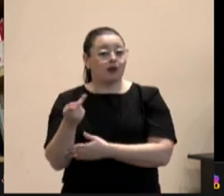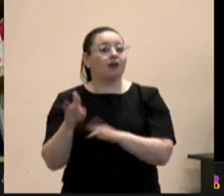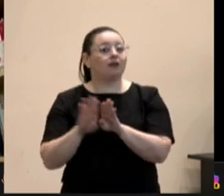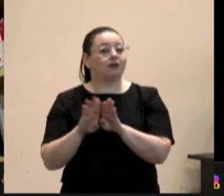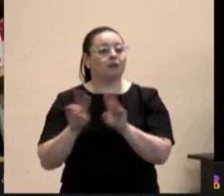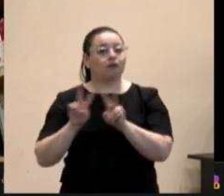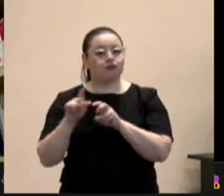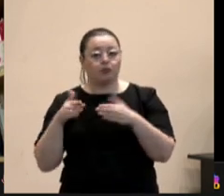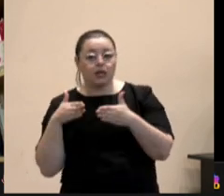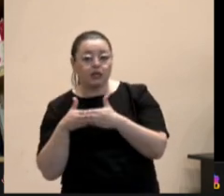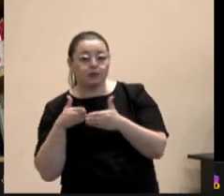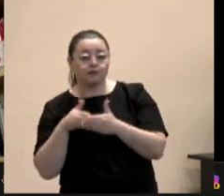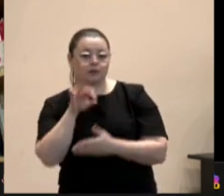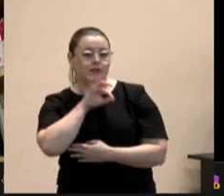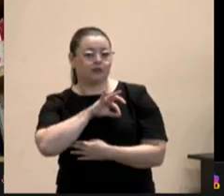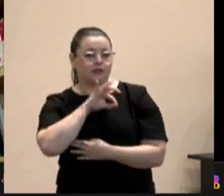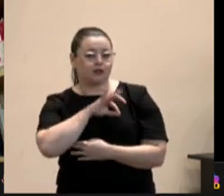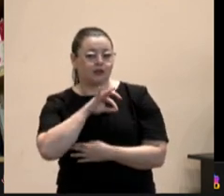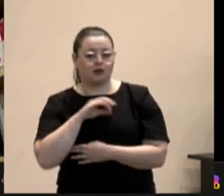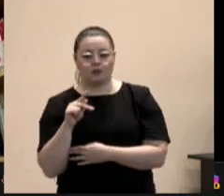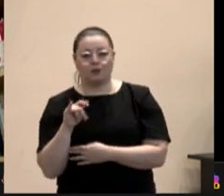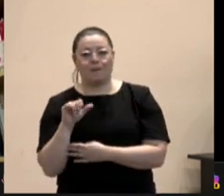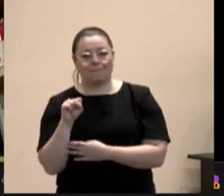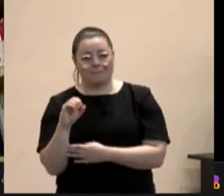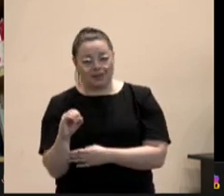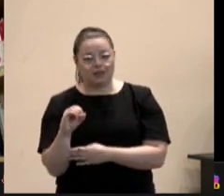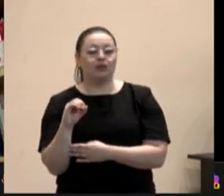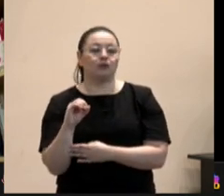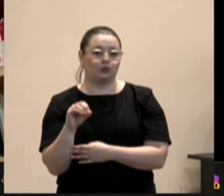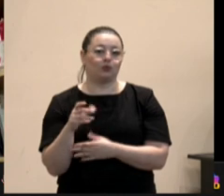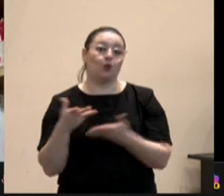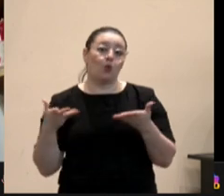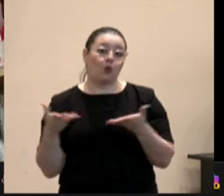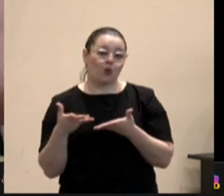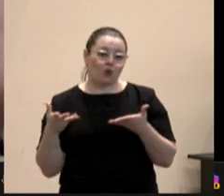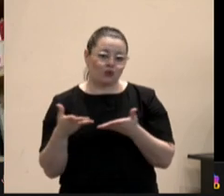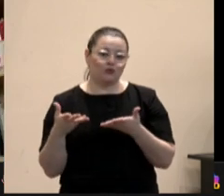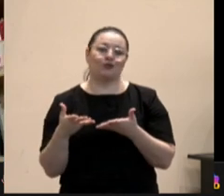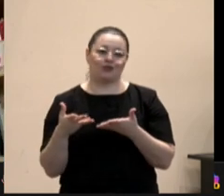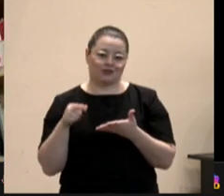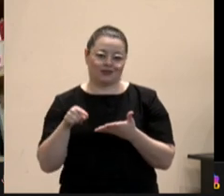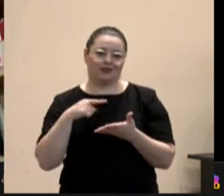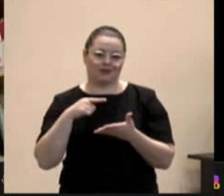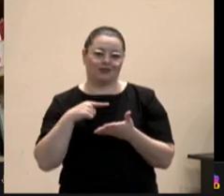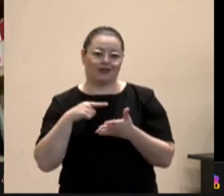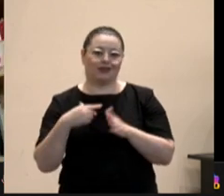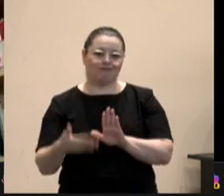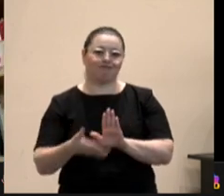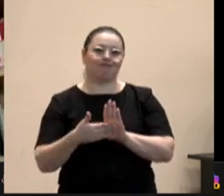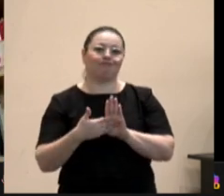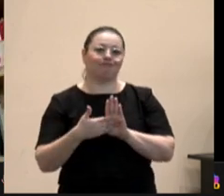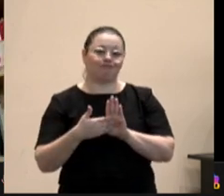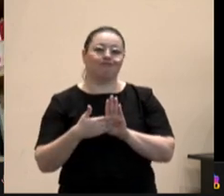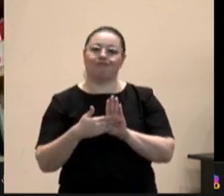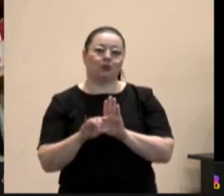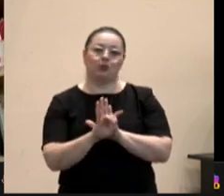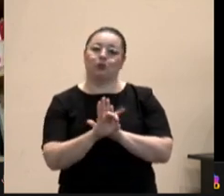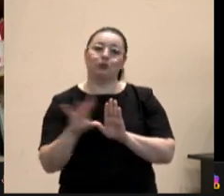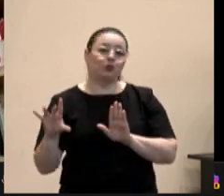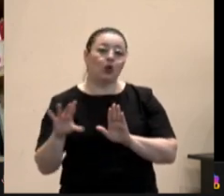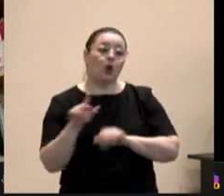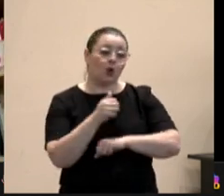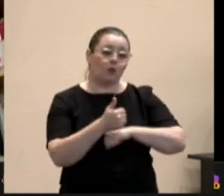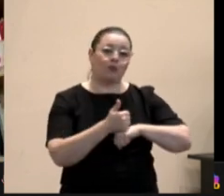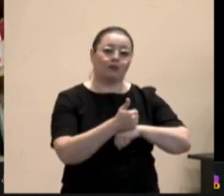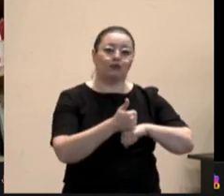mas o piso salarial, ele é hoje, e o que está posto na meta é apenas para os profissionais do